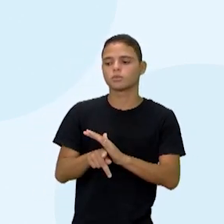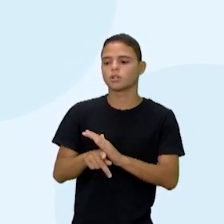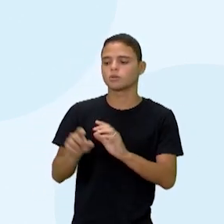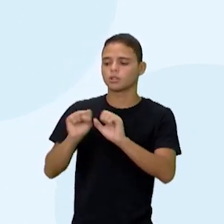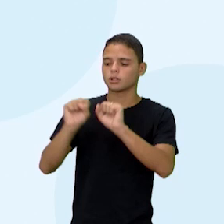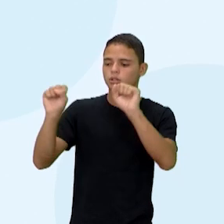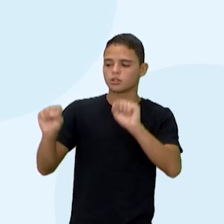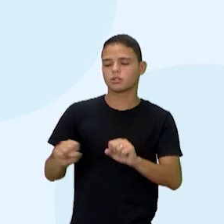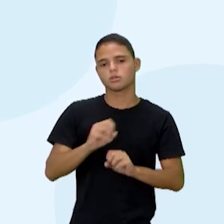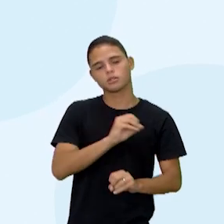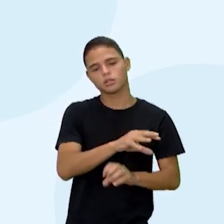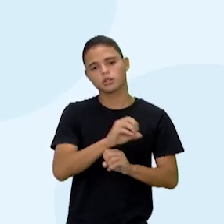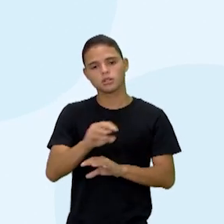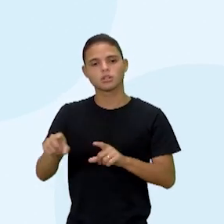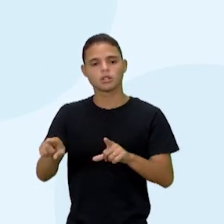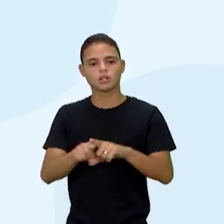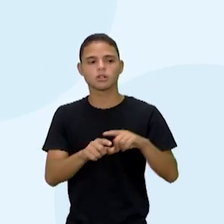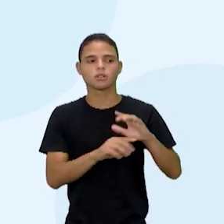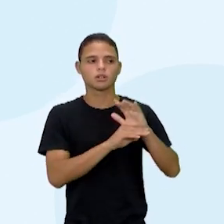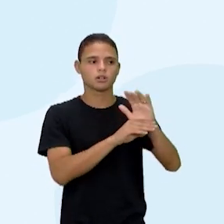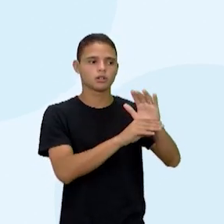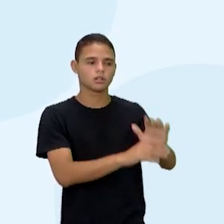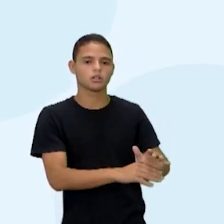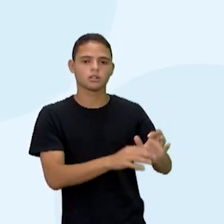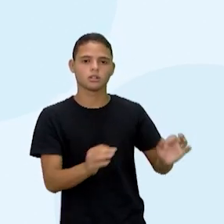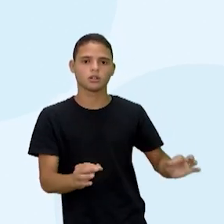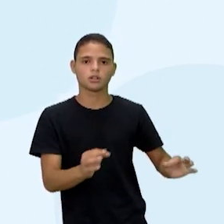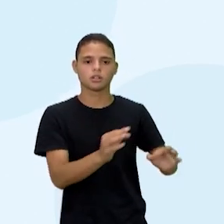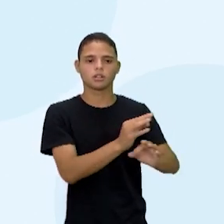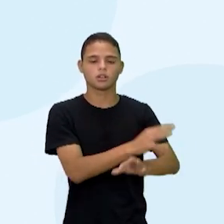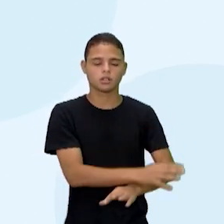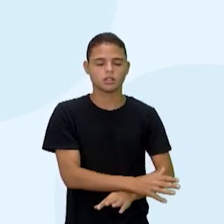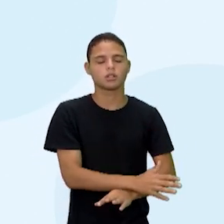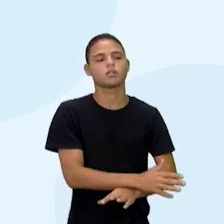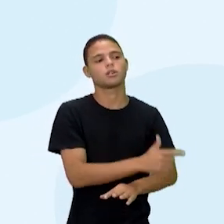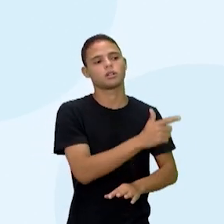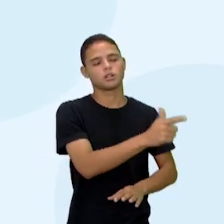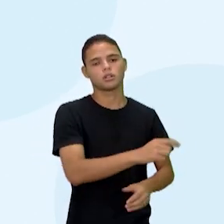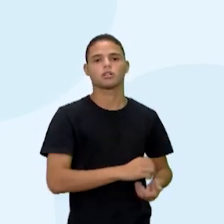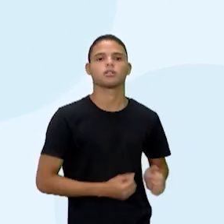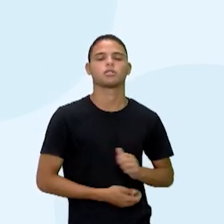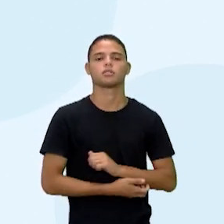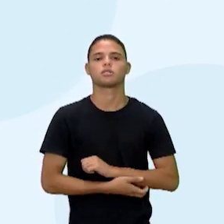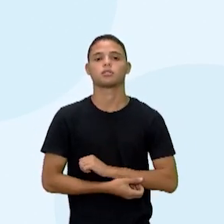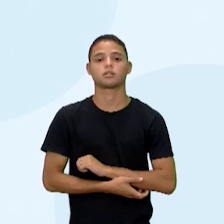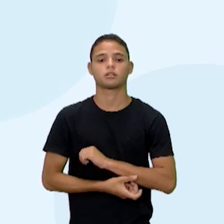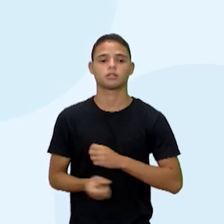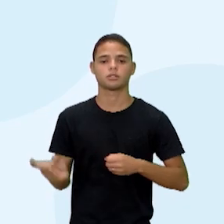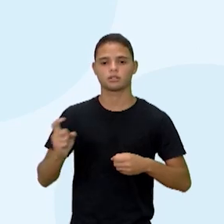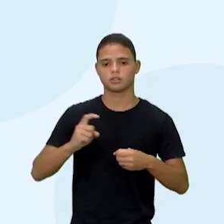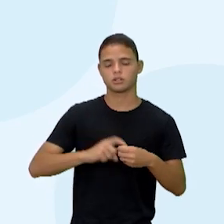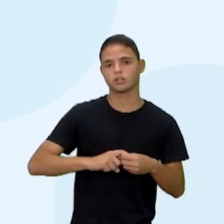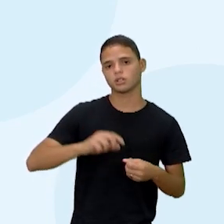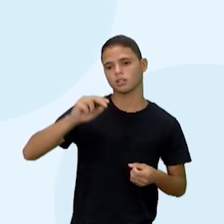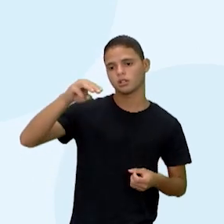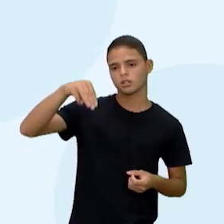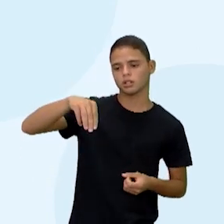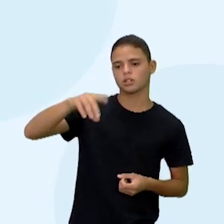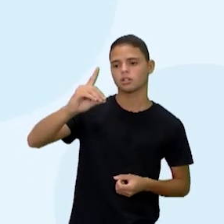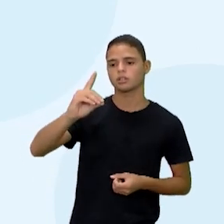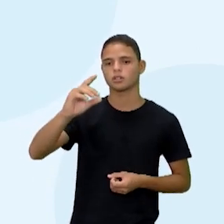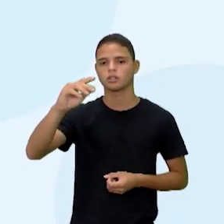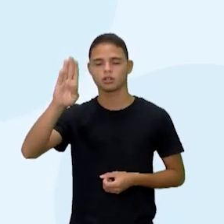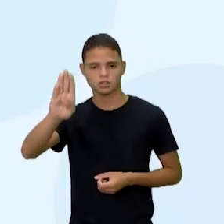ensino, inclusive para concluir em menor tempo a série ou etapa escolar. Então, se a gente volta lá para a LDB, a gente entende a diferença